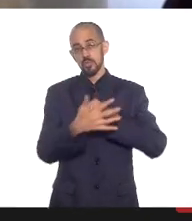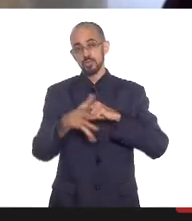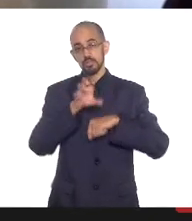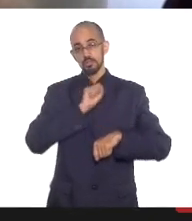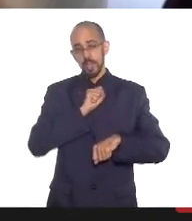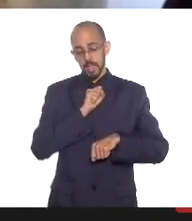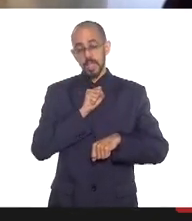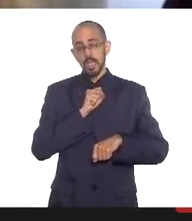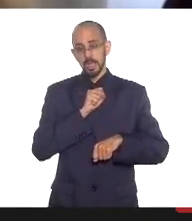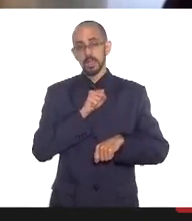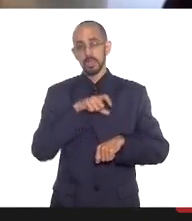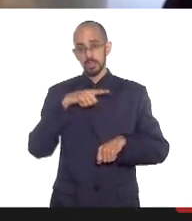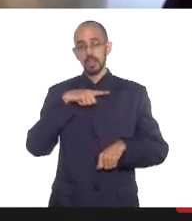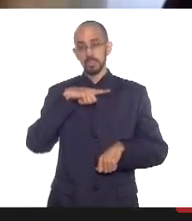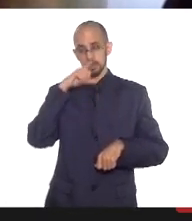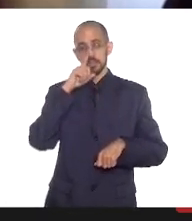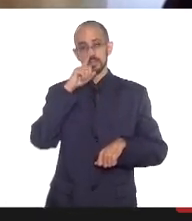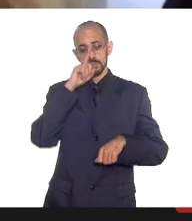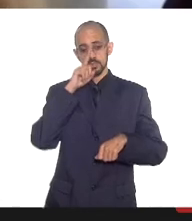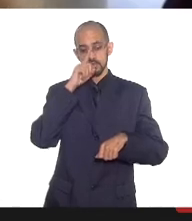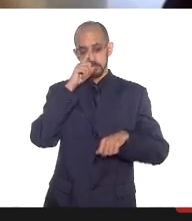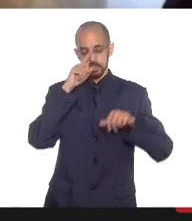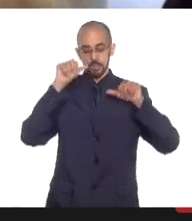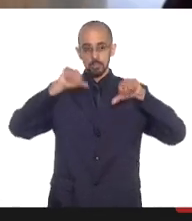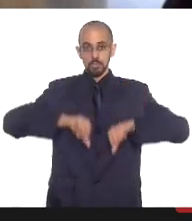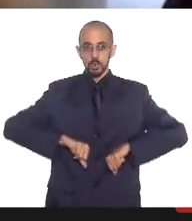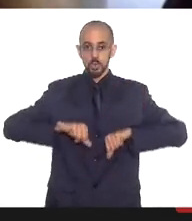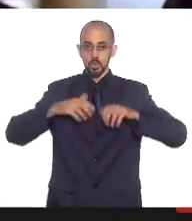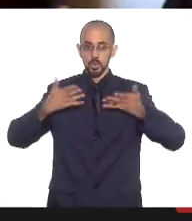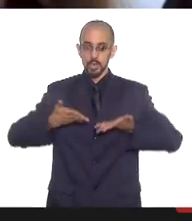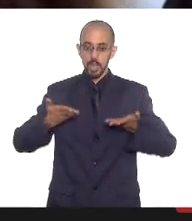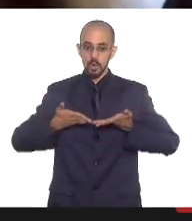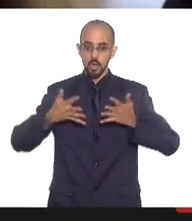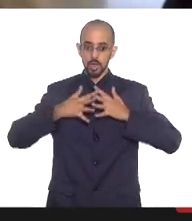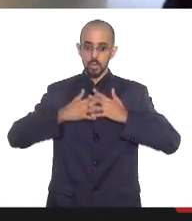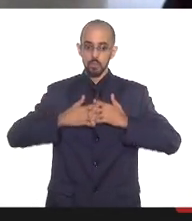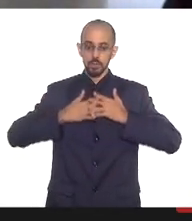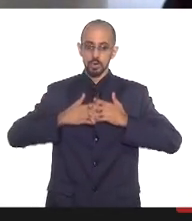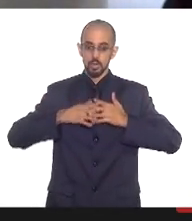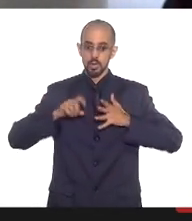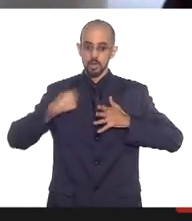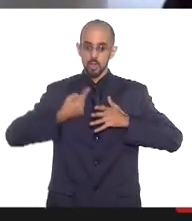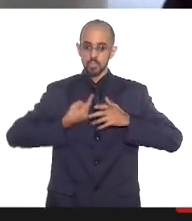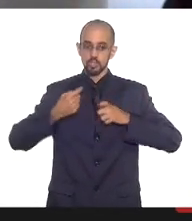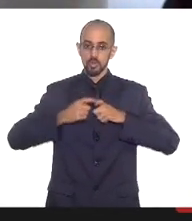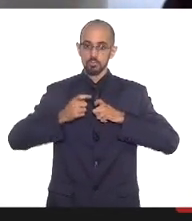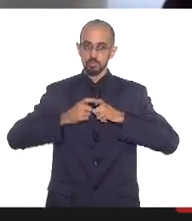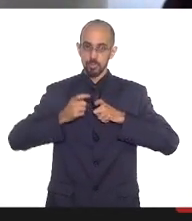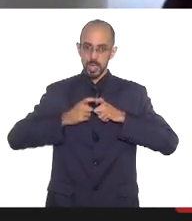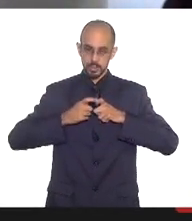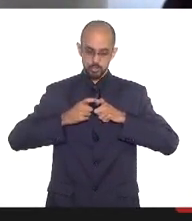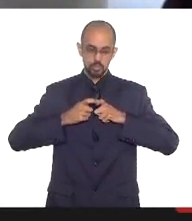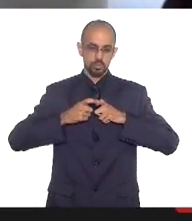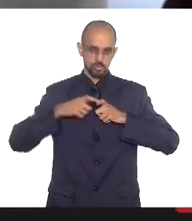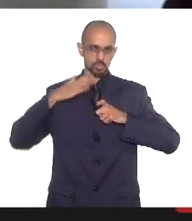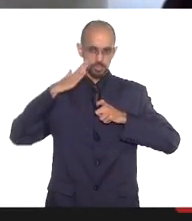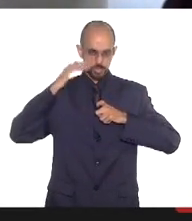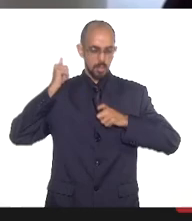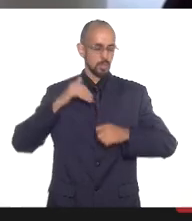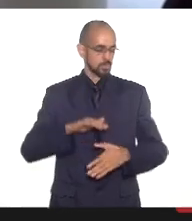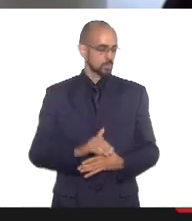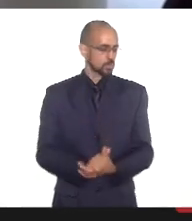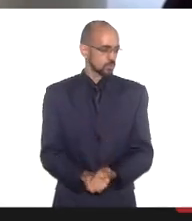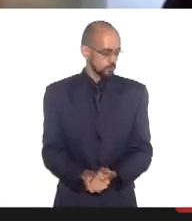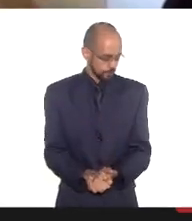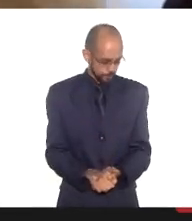isso piorou e publicou tem remédio tem a infectologista sabe disso eu gostaria